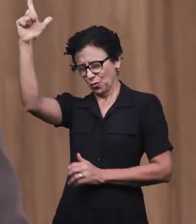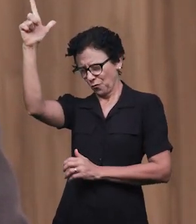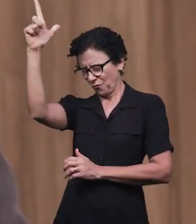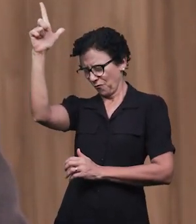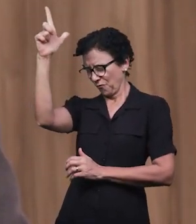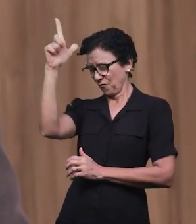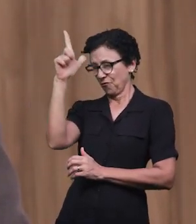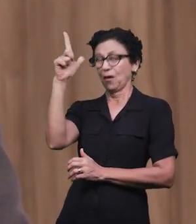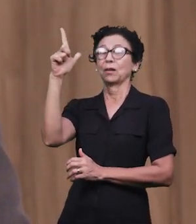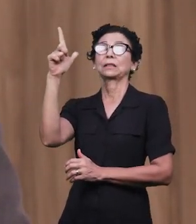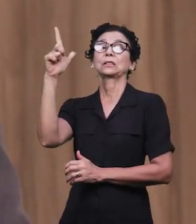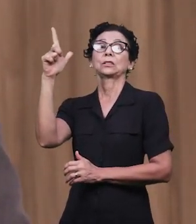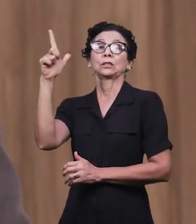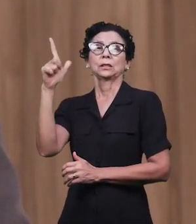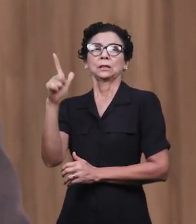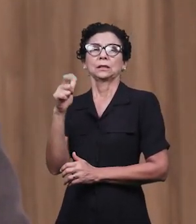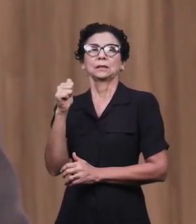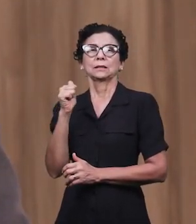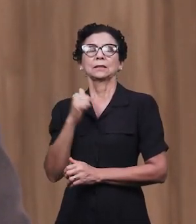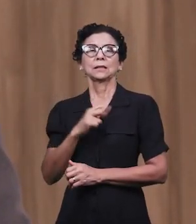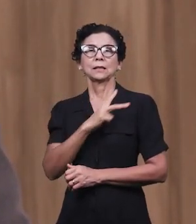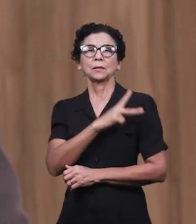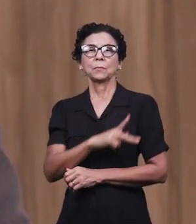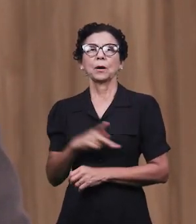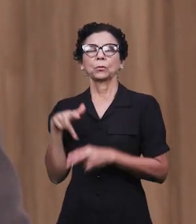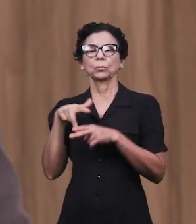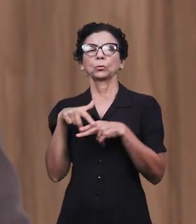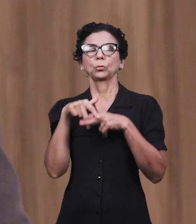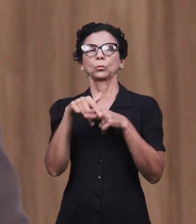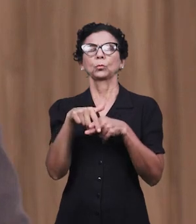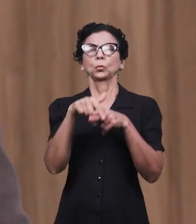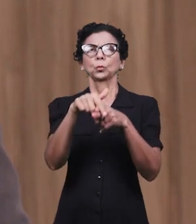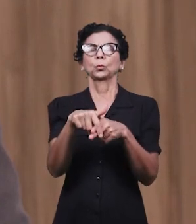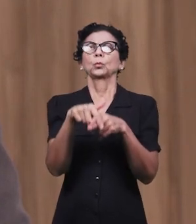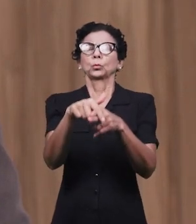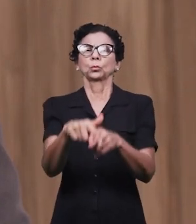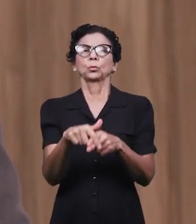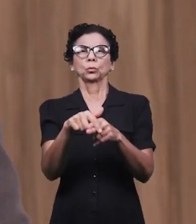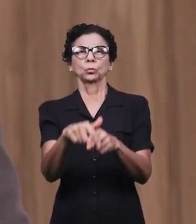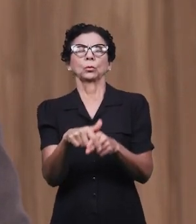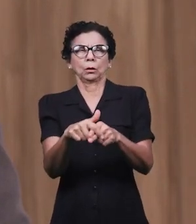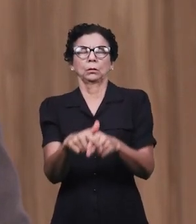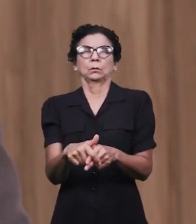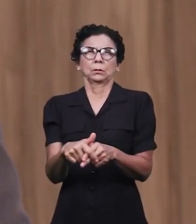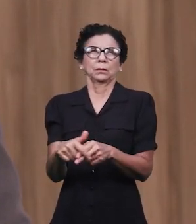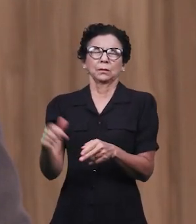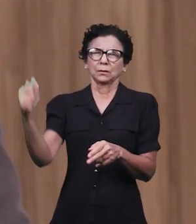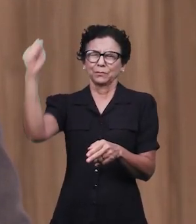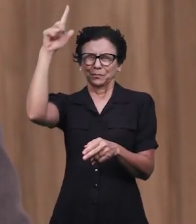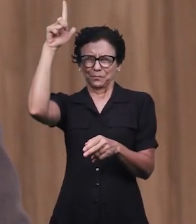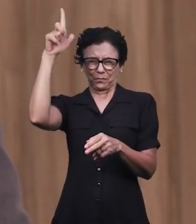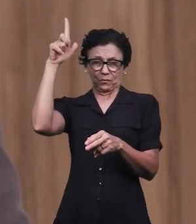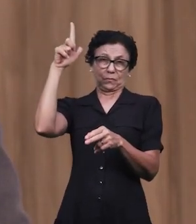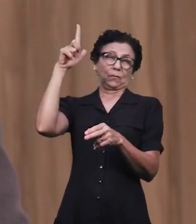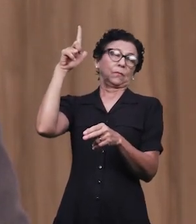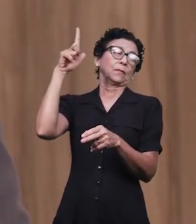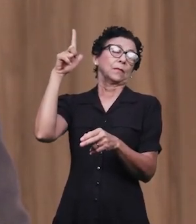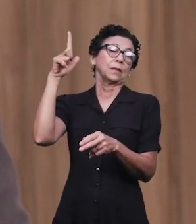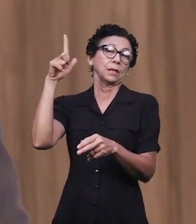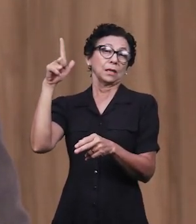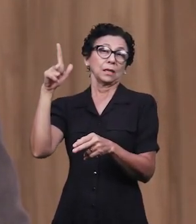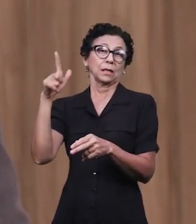do Senhor, aquela luz transformou a vida de Paulo. E ele, então, entendeu